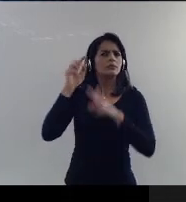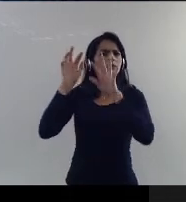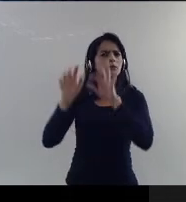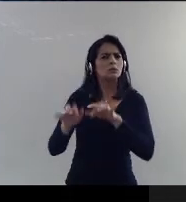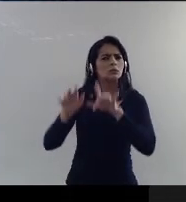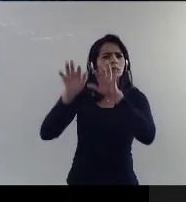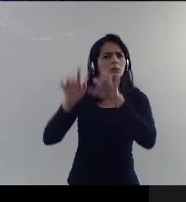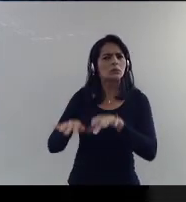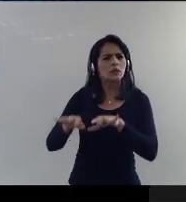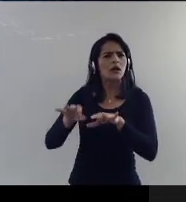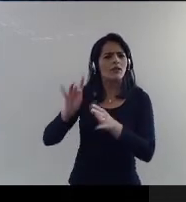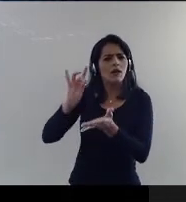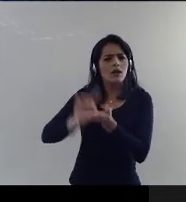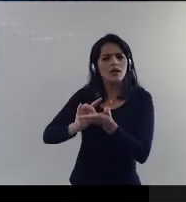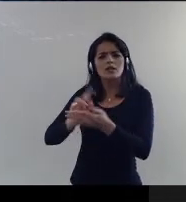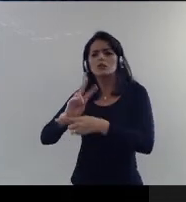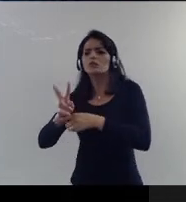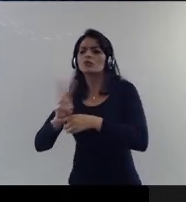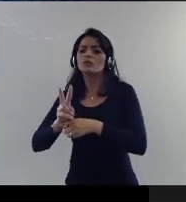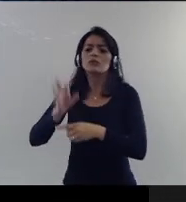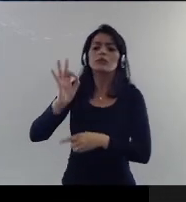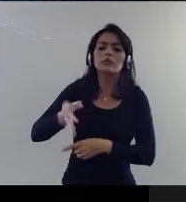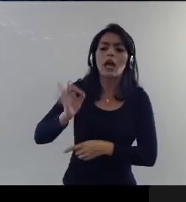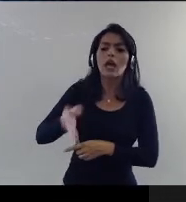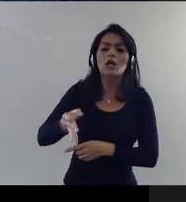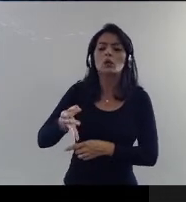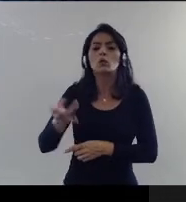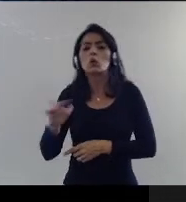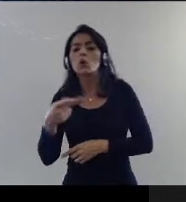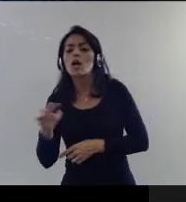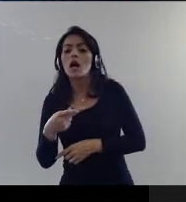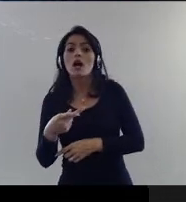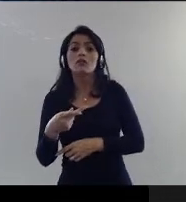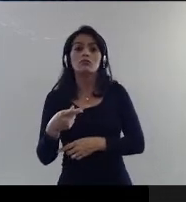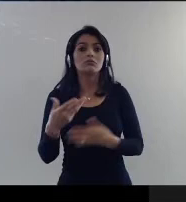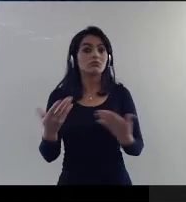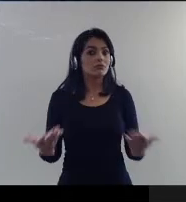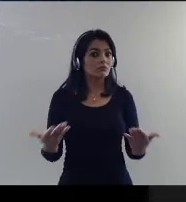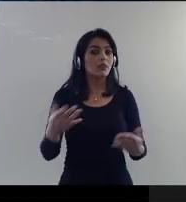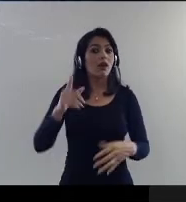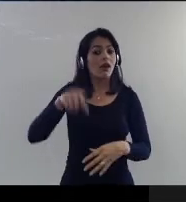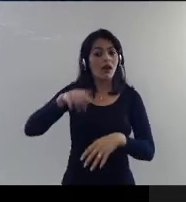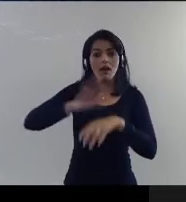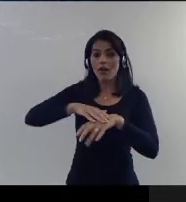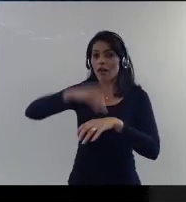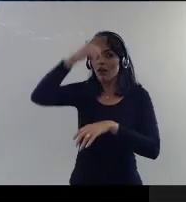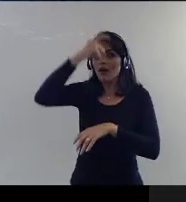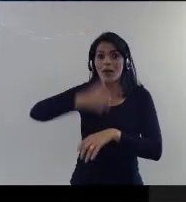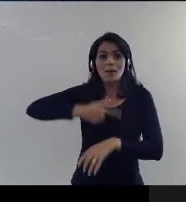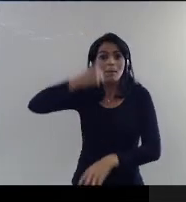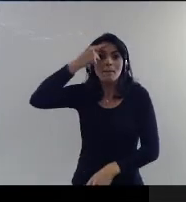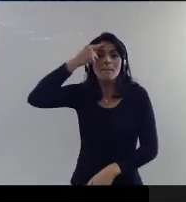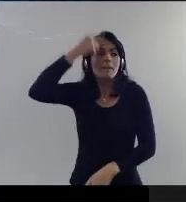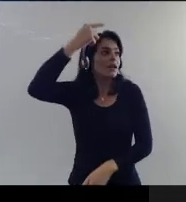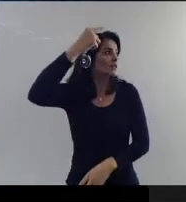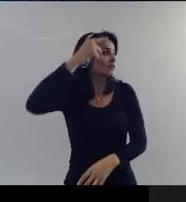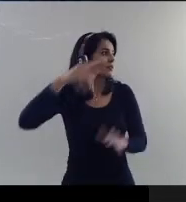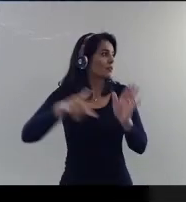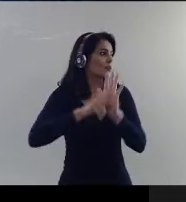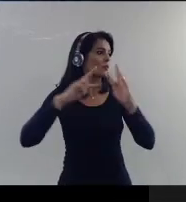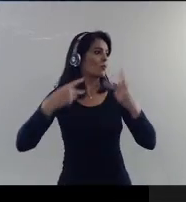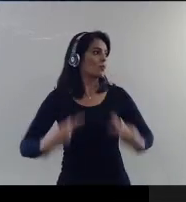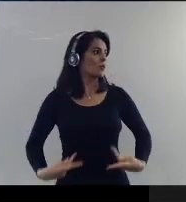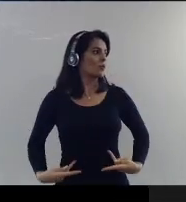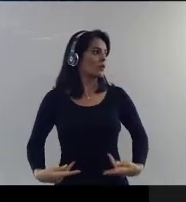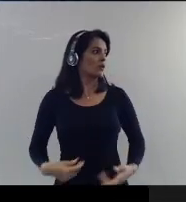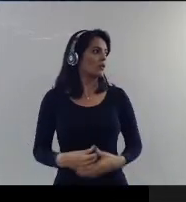depois valida e supervisiona para ver se está acertando ou não, a petição que sai ali, ou o contrato que sai ali, não é do robô, é da